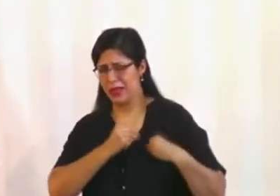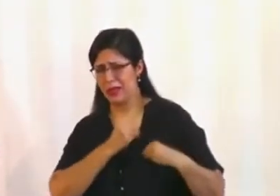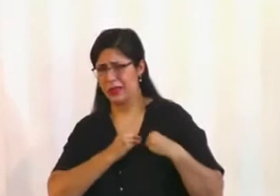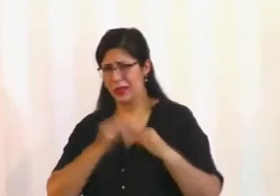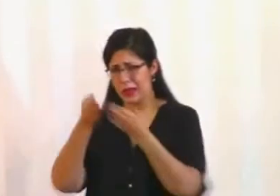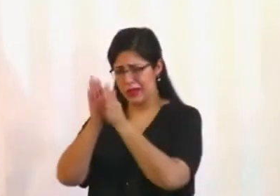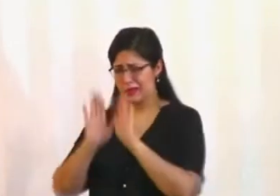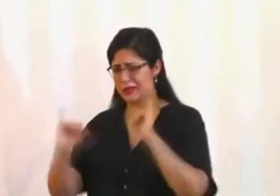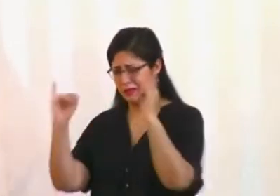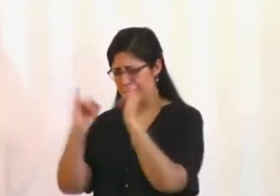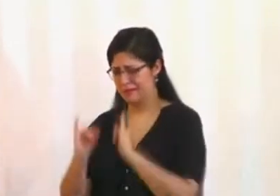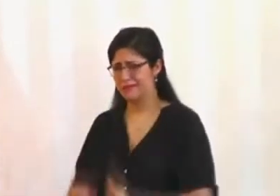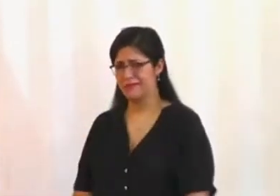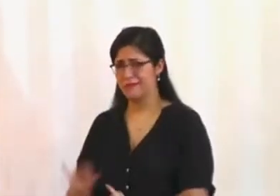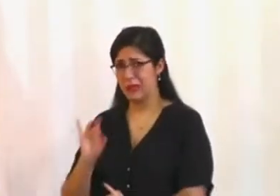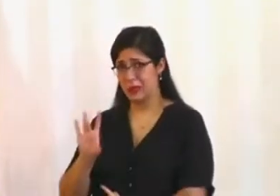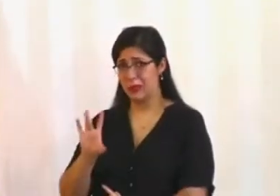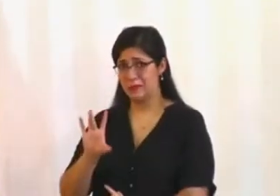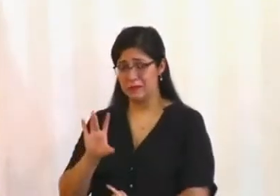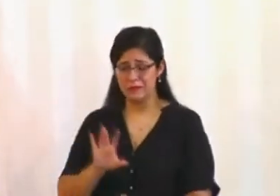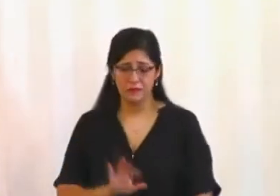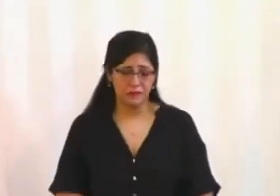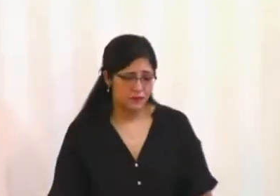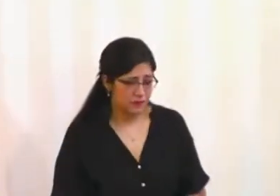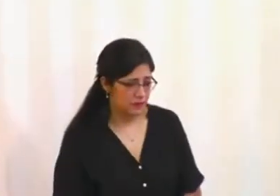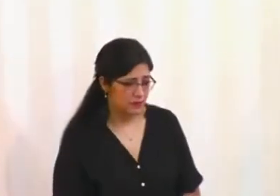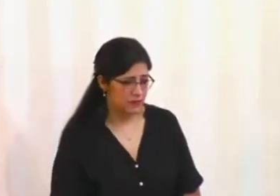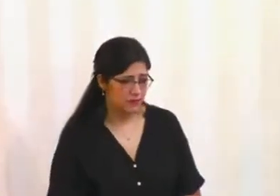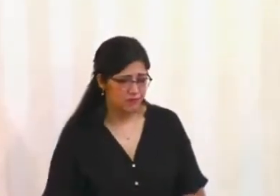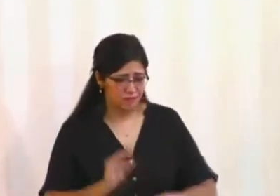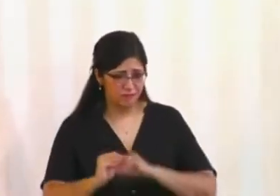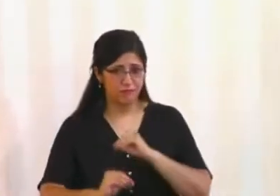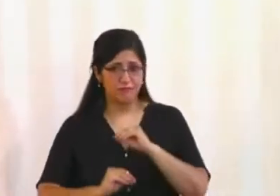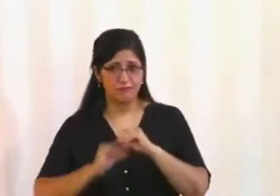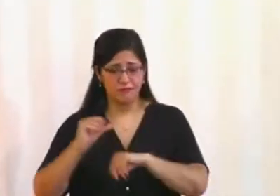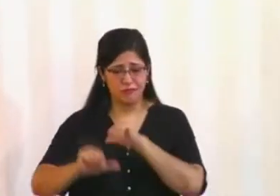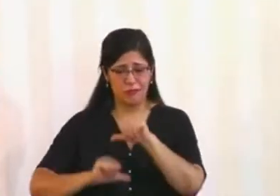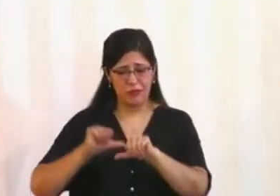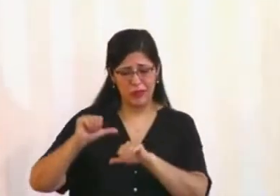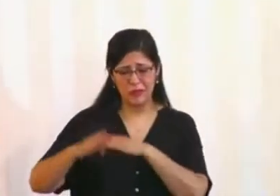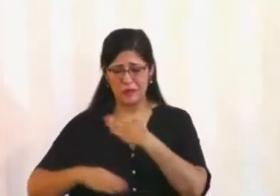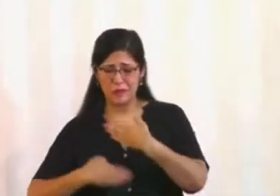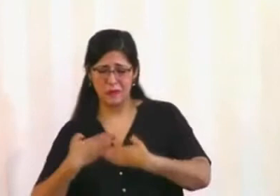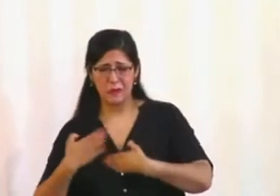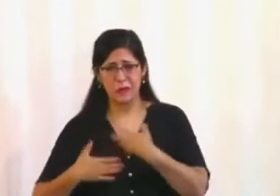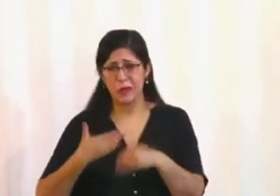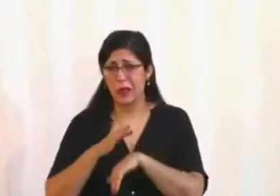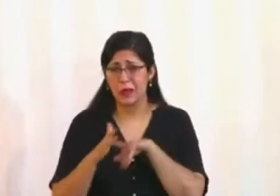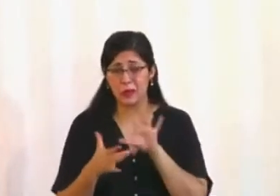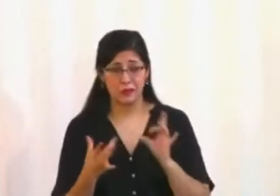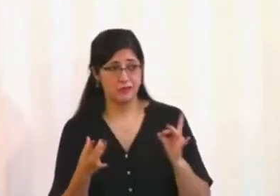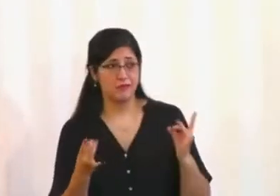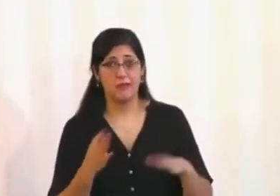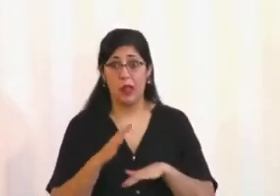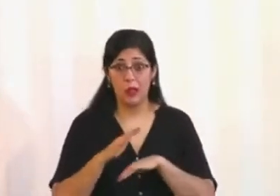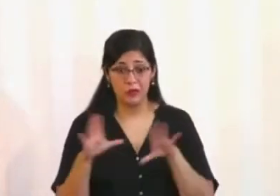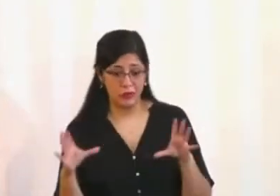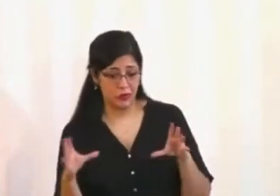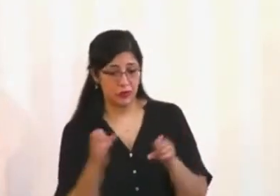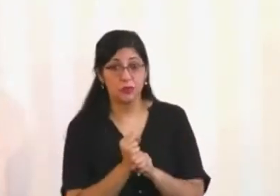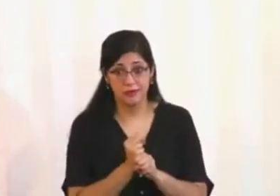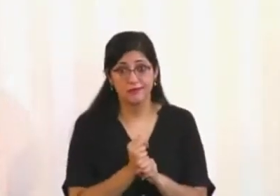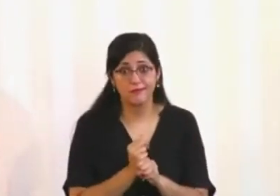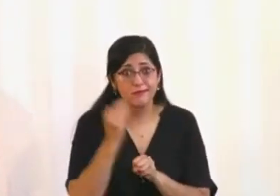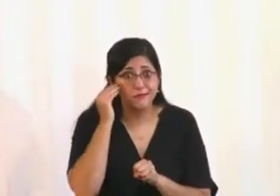Israel. Agora o povo estará ali fazendo um verdadeiro sincretismo, onde eles querem adorar a Baal, eles ainda querem continuar